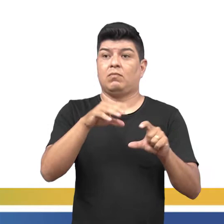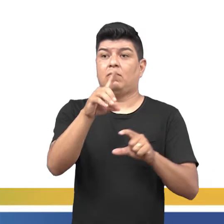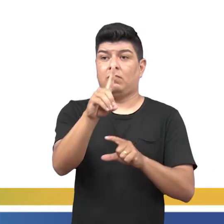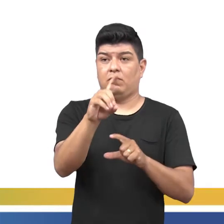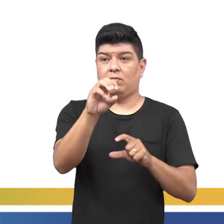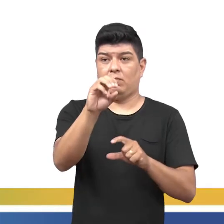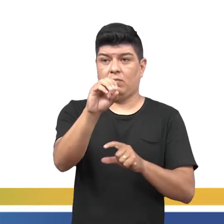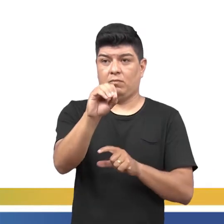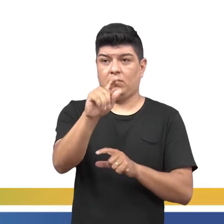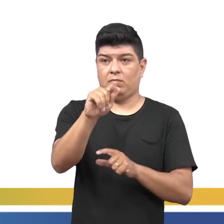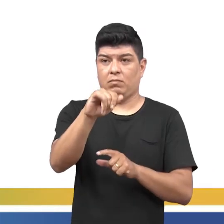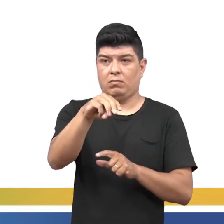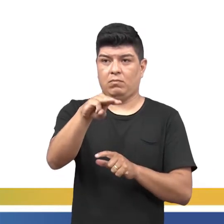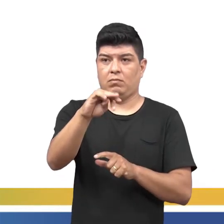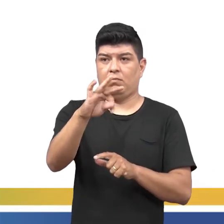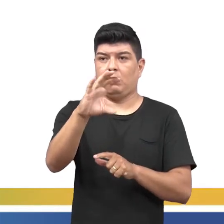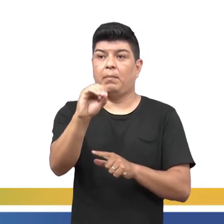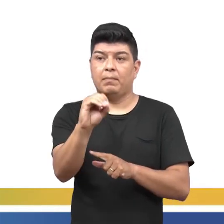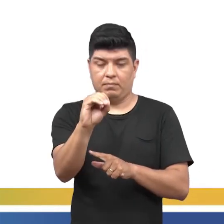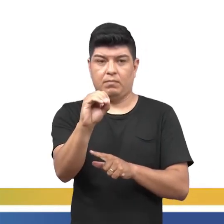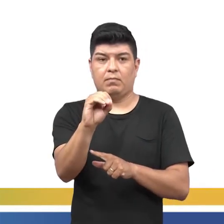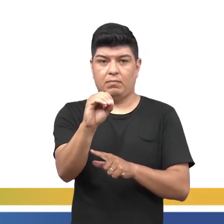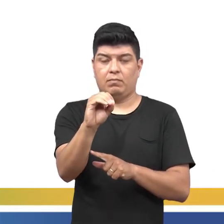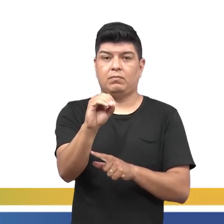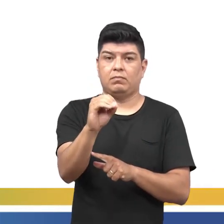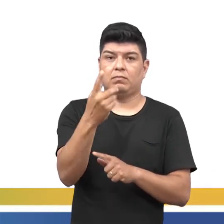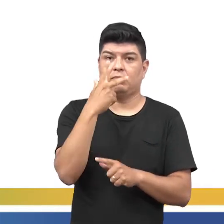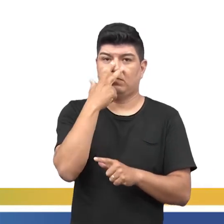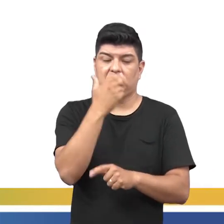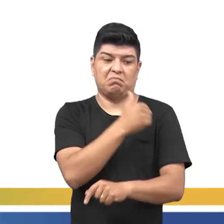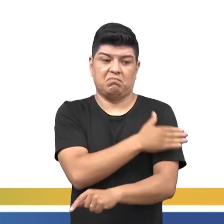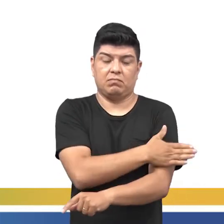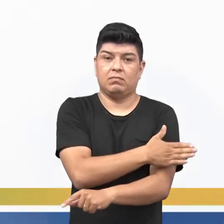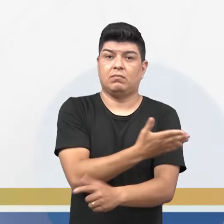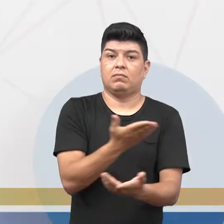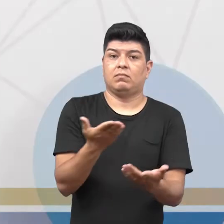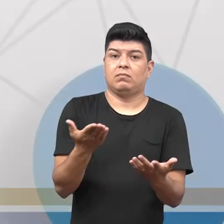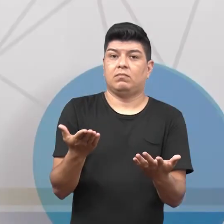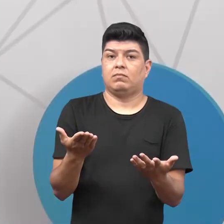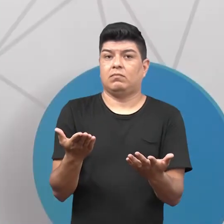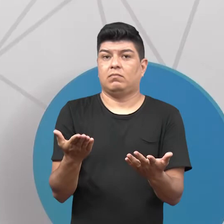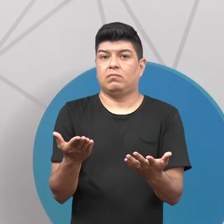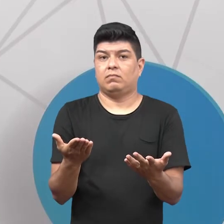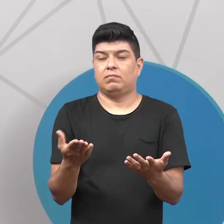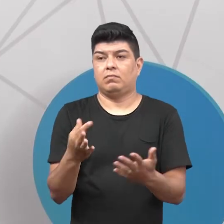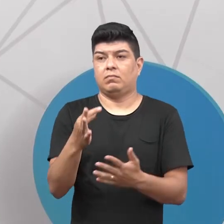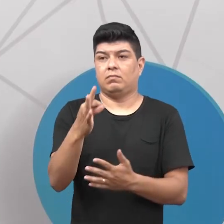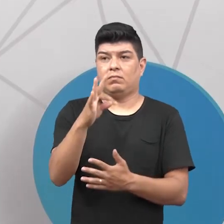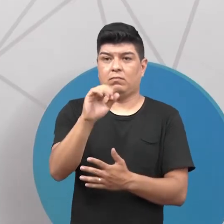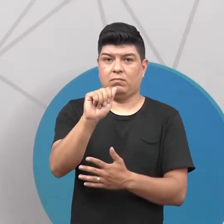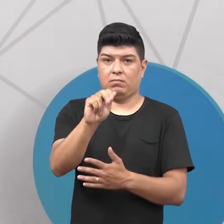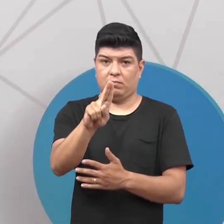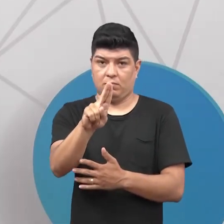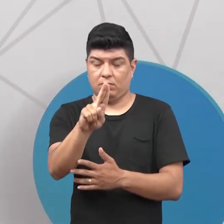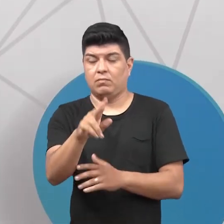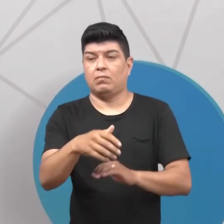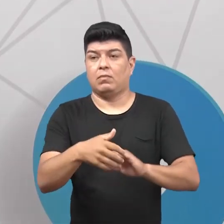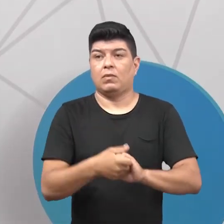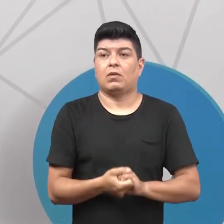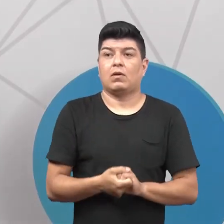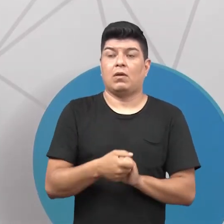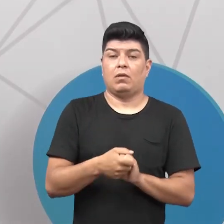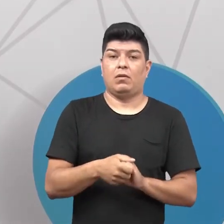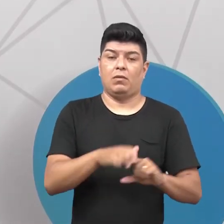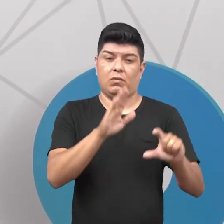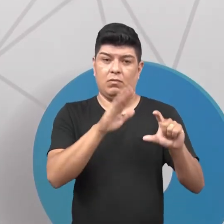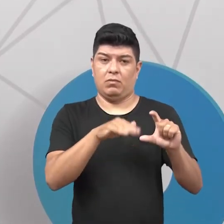dogmático, muitas vezes ele também leva aquela questão da discriminação e leva em consideração a questão do tabu. Agora, o mito,